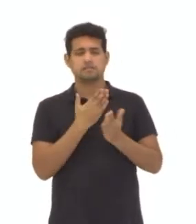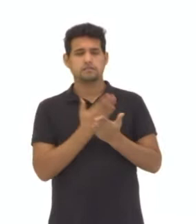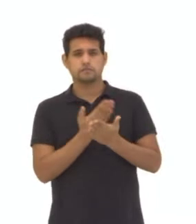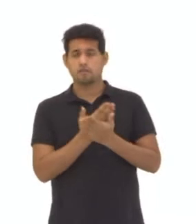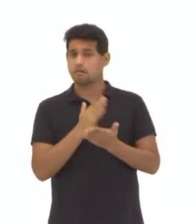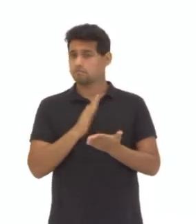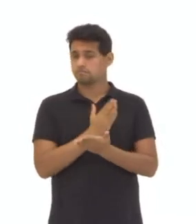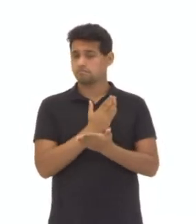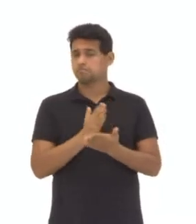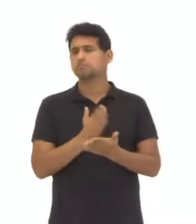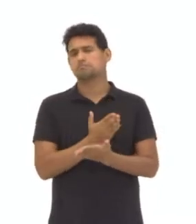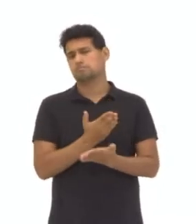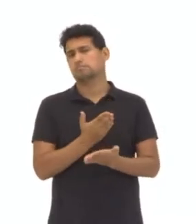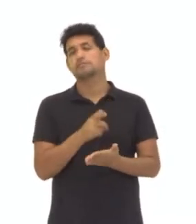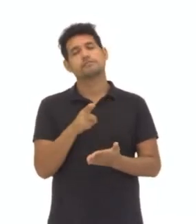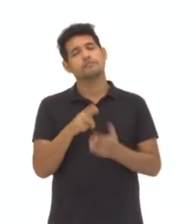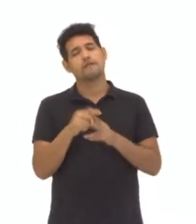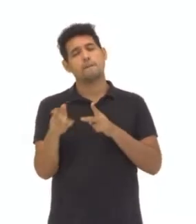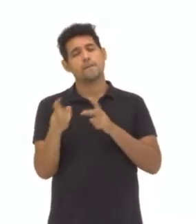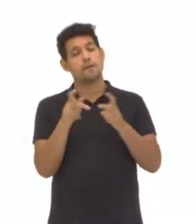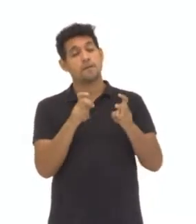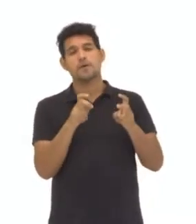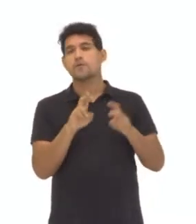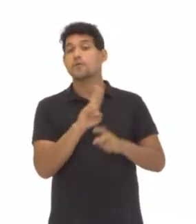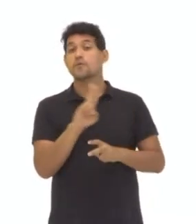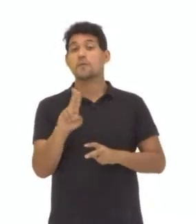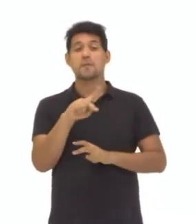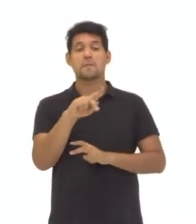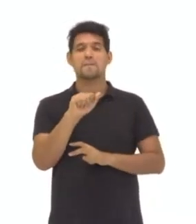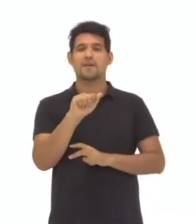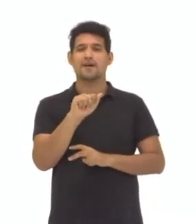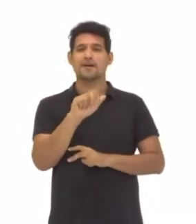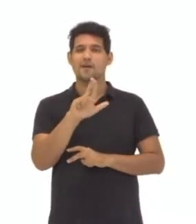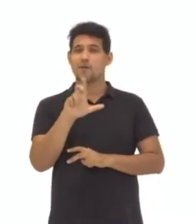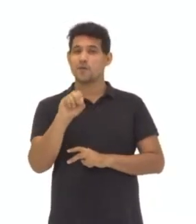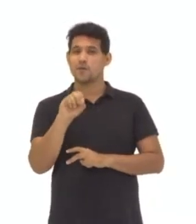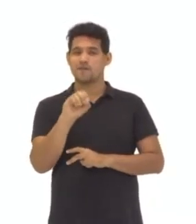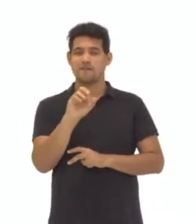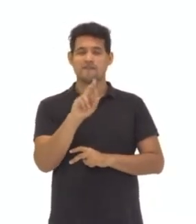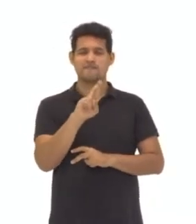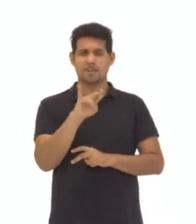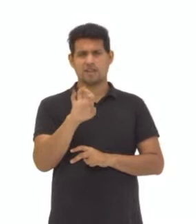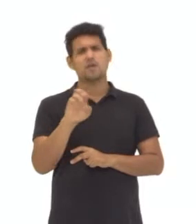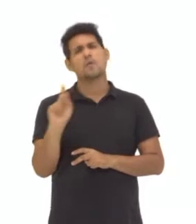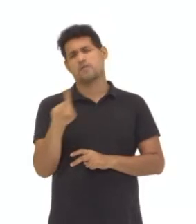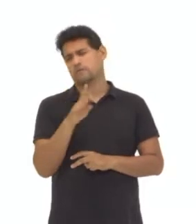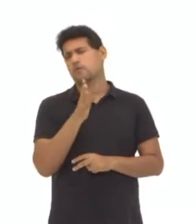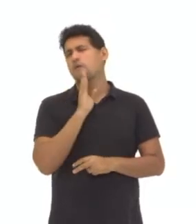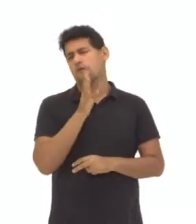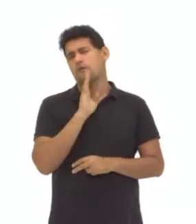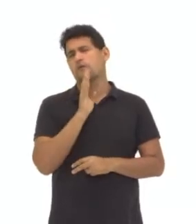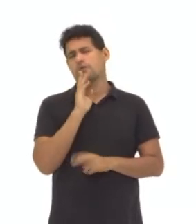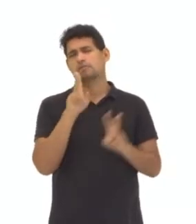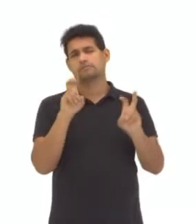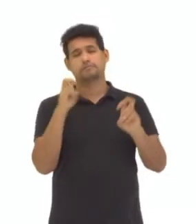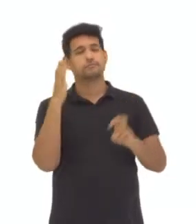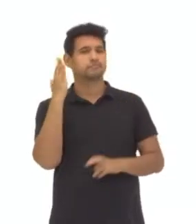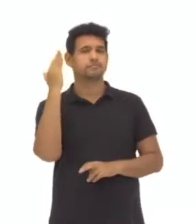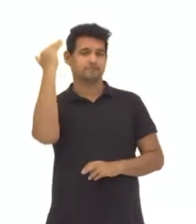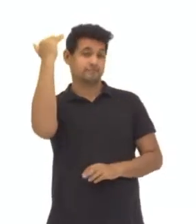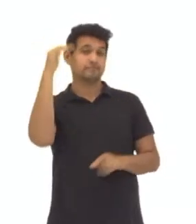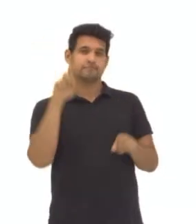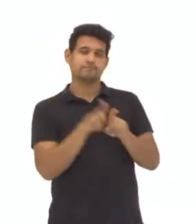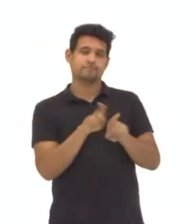momento você vai ouvir esse nome, Paulo Freire, né? Então os professores conhecem muito bem esse personagem,